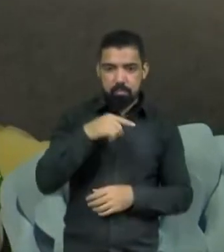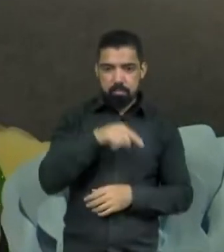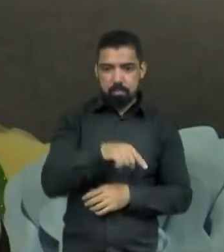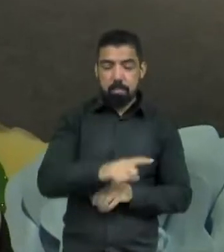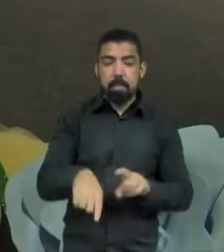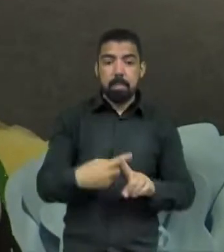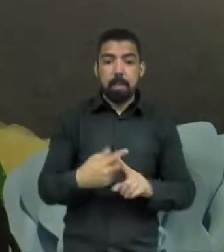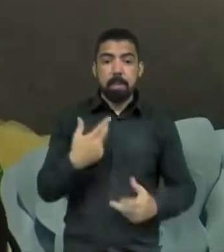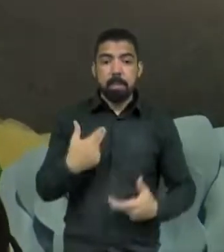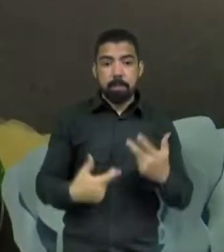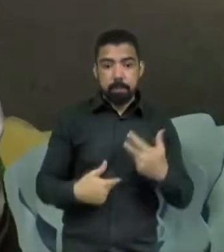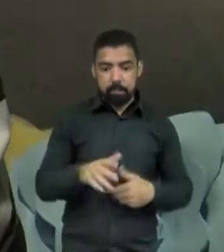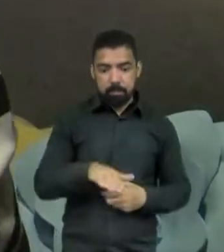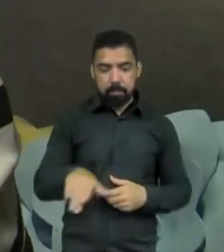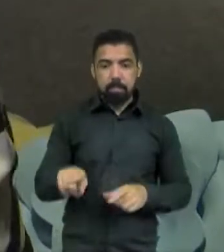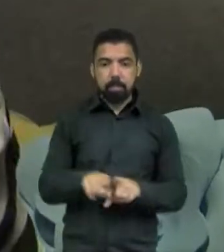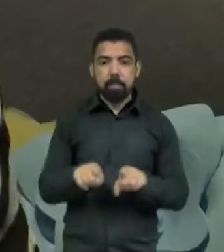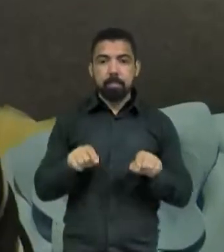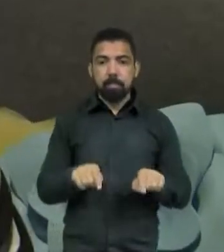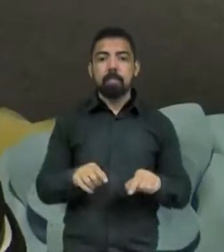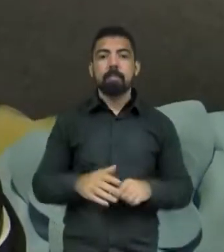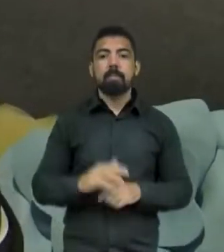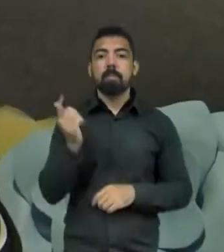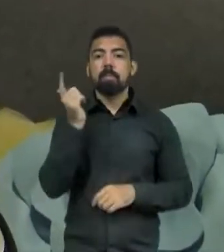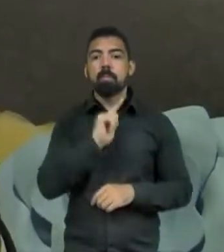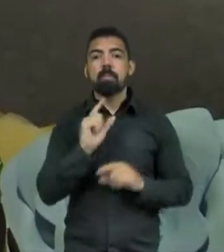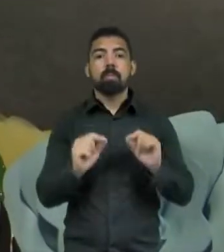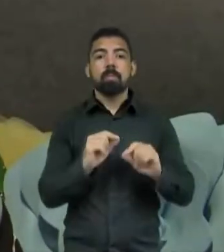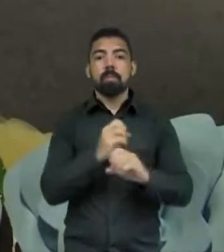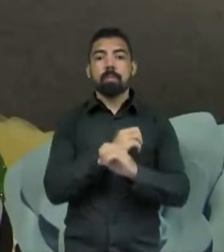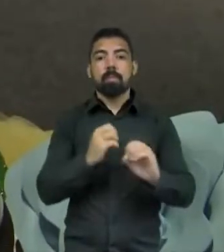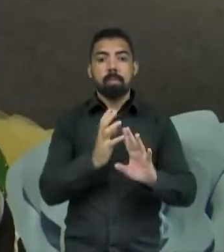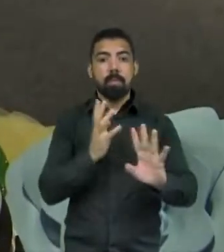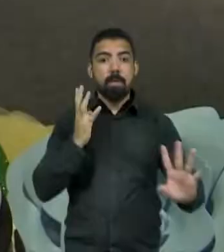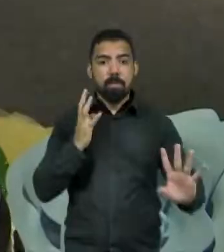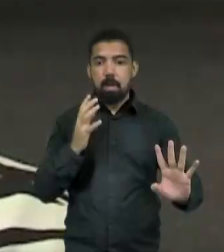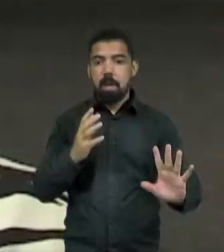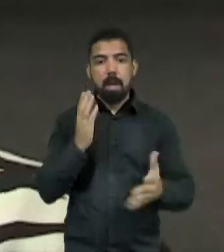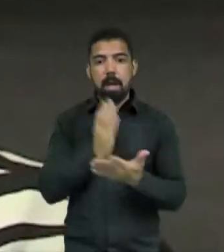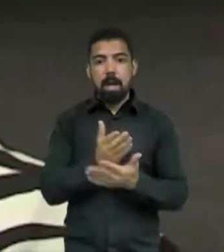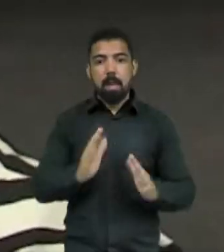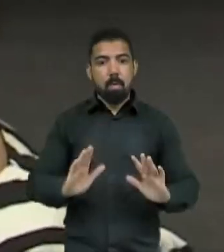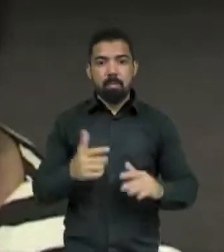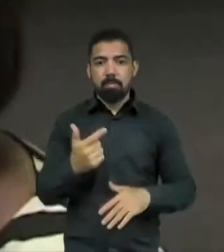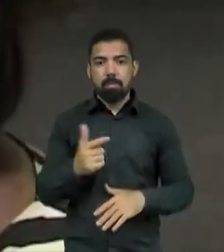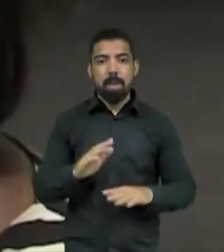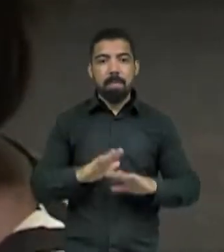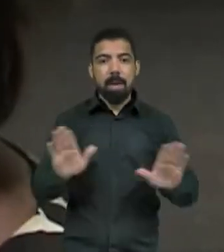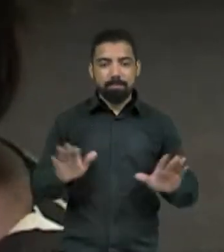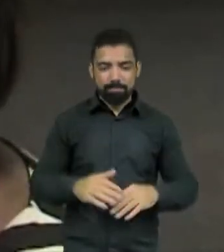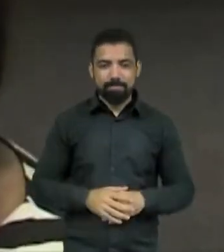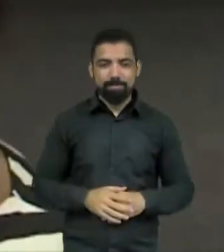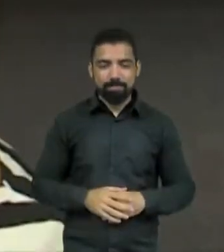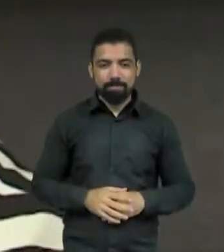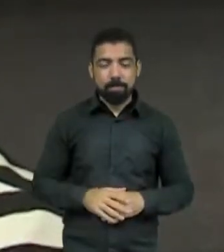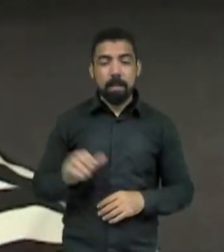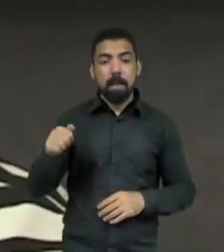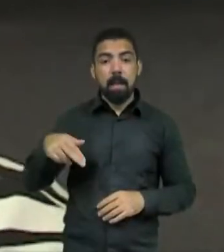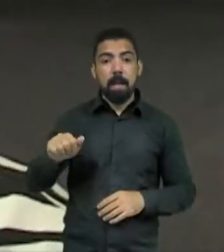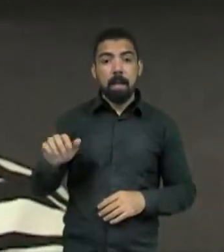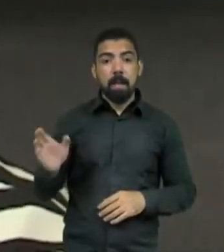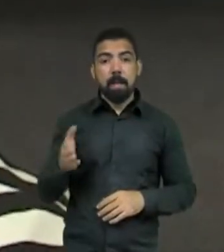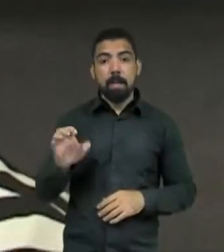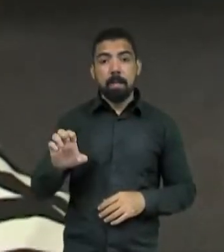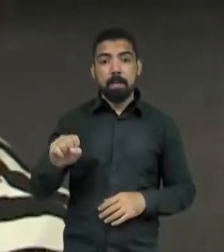pediátricas eletivas de otorrino, eles conseguiram zerar a fila do município de Fortaleza. Ana Estela Leite ressalta ainda a integração